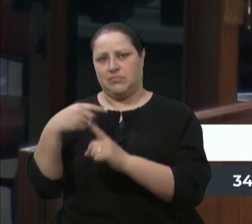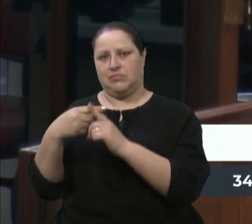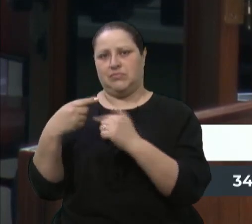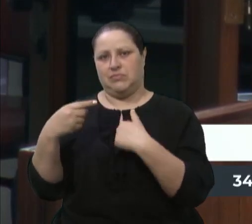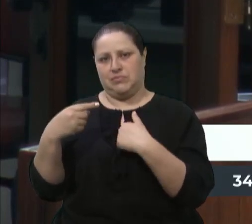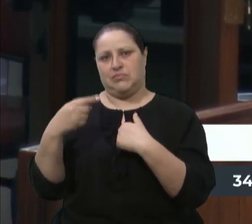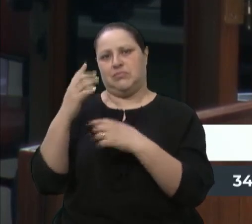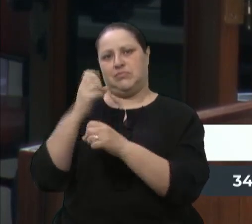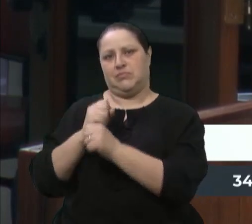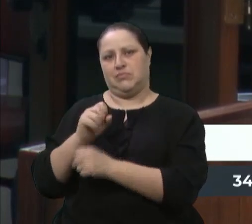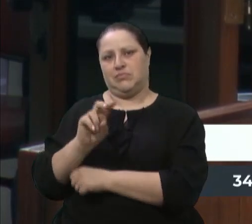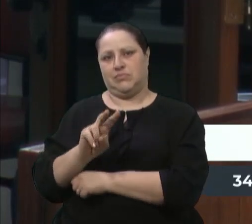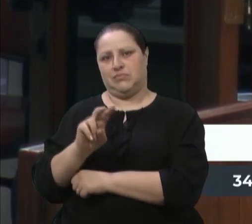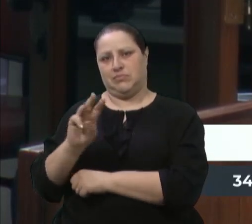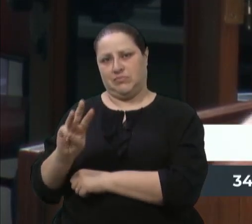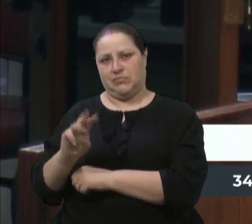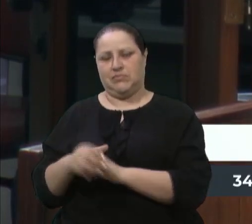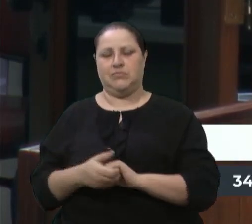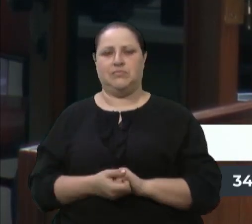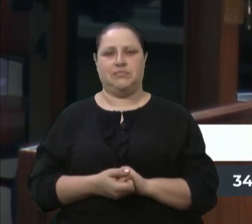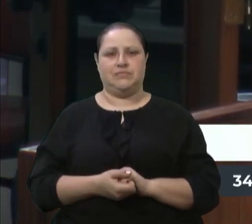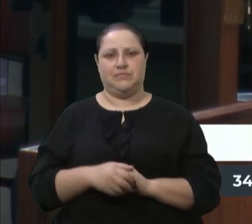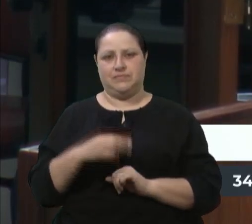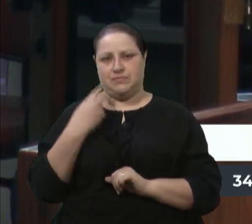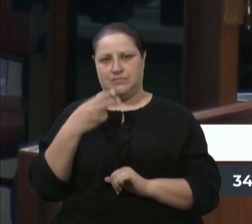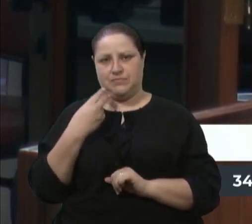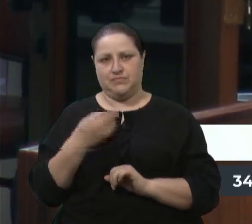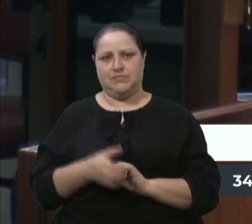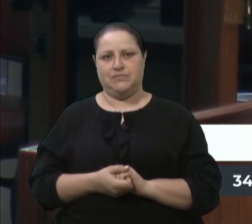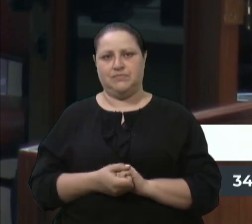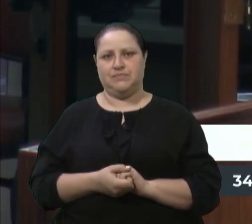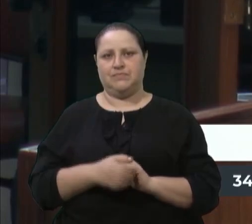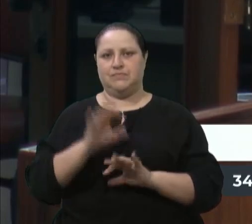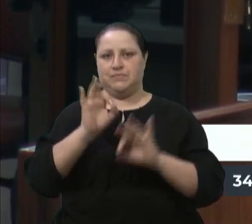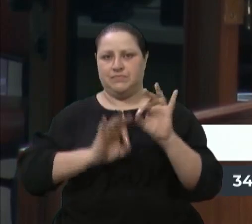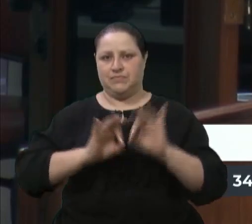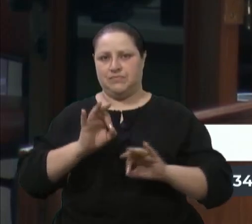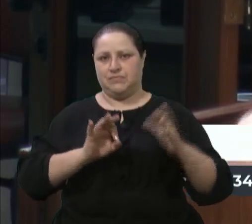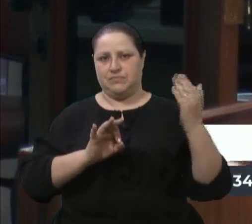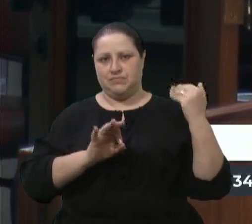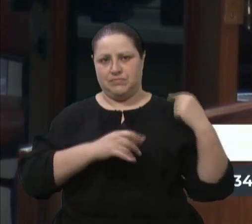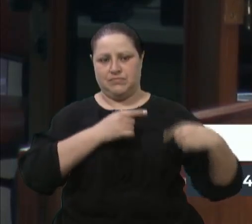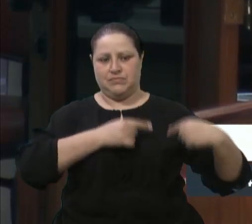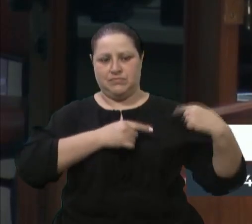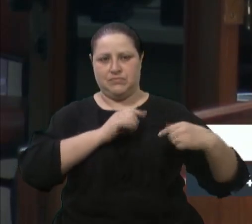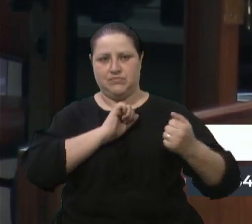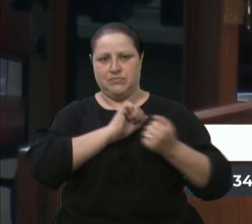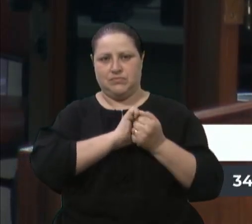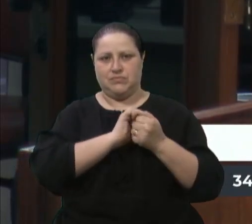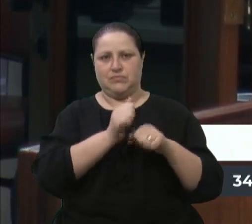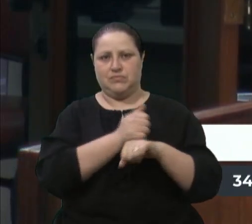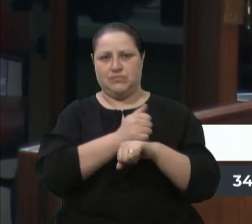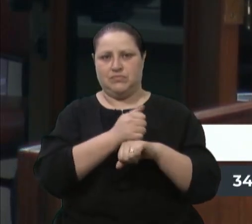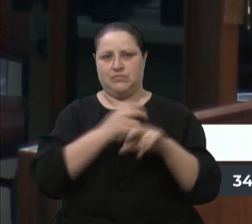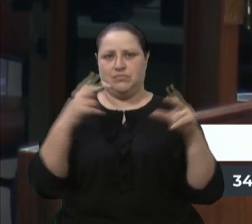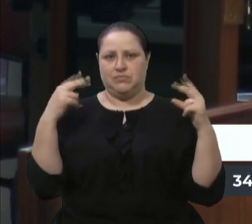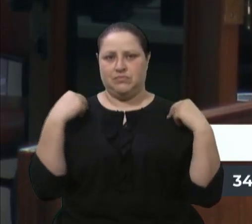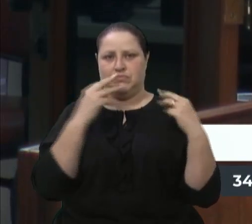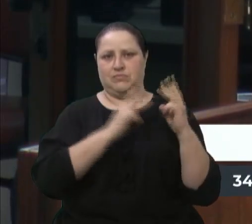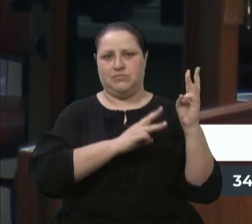nosso projeto de hoje foi discutido há muito tempo, junto principalmente com vocês, vanzeiros, que é a retirada,